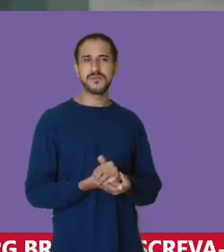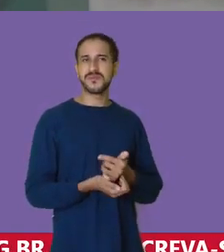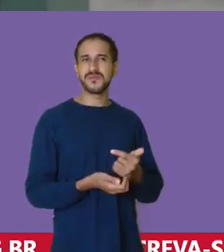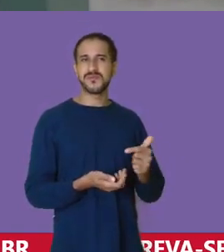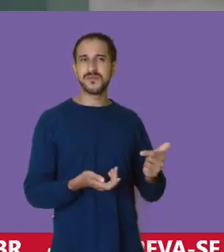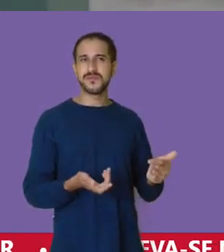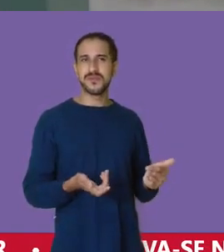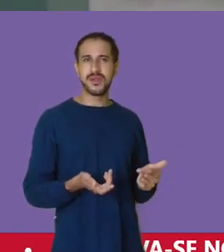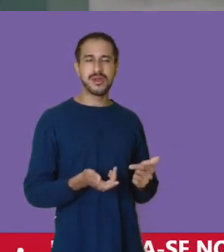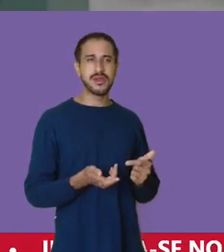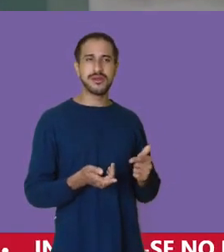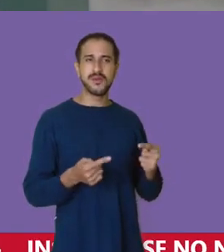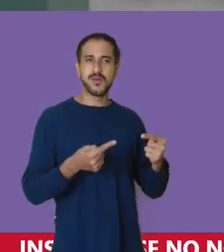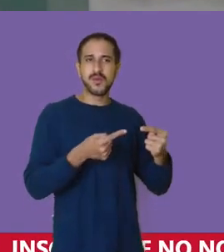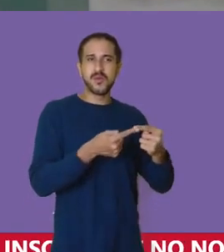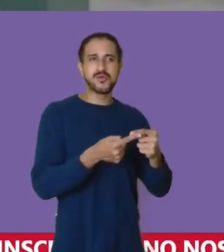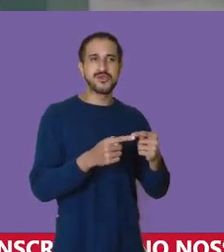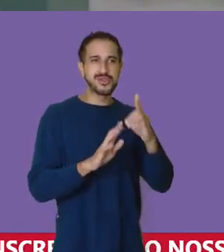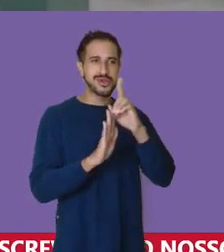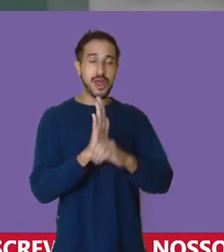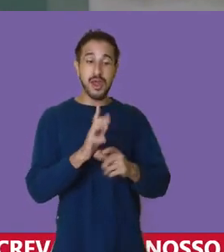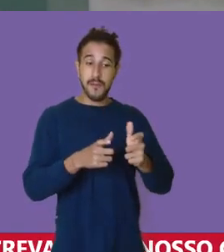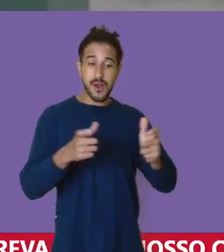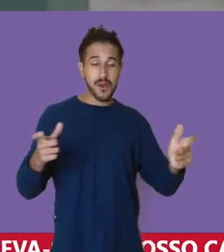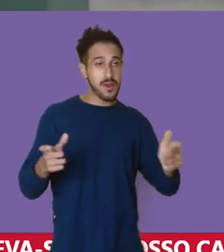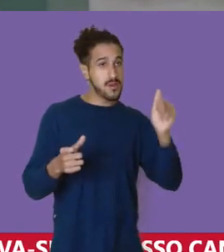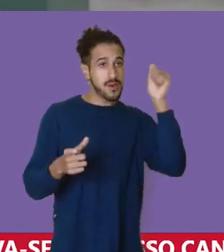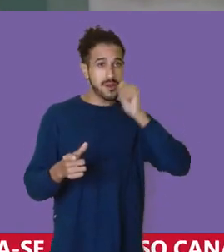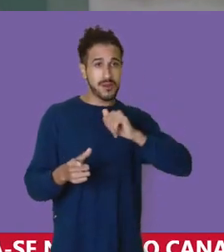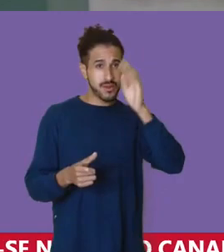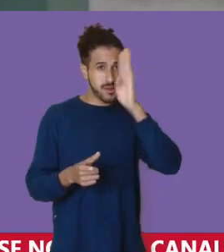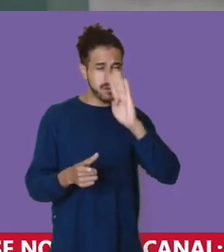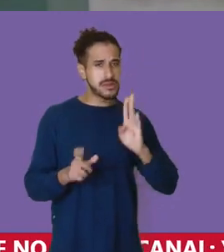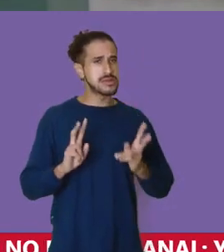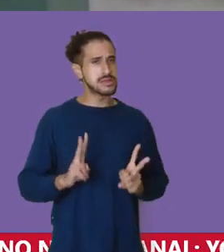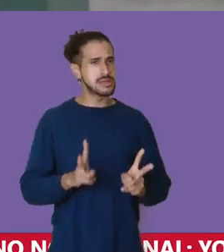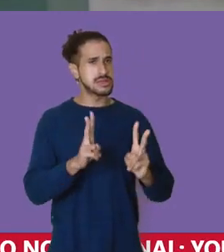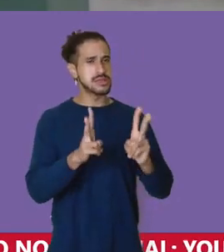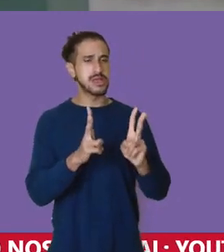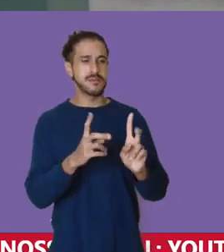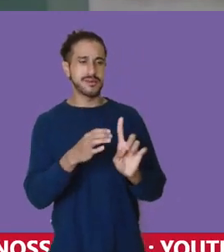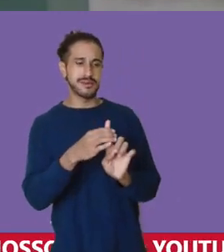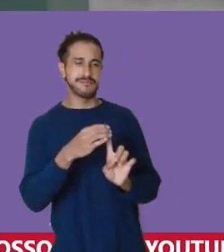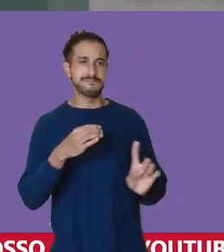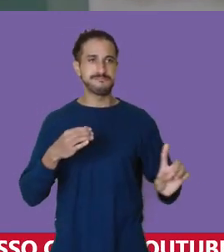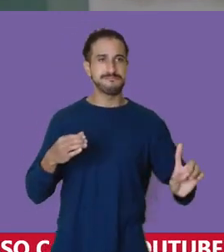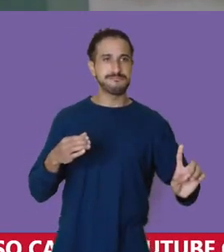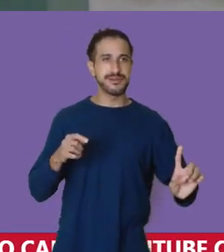impactada por esses direitos. A grande maioria das mulheres no Brasil sempre estiveram fora